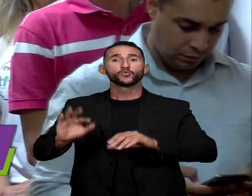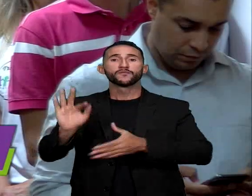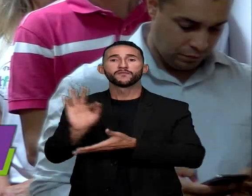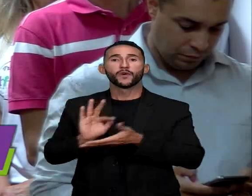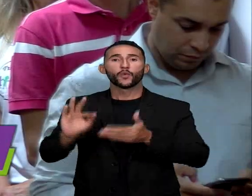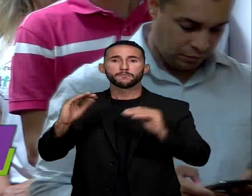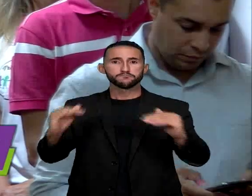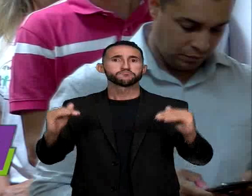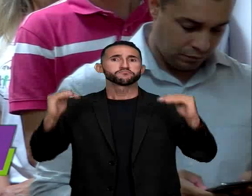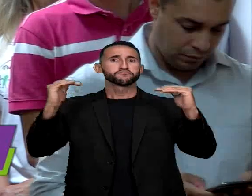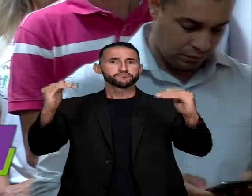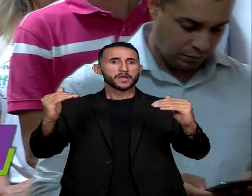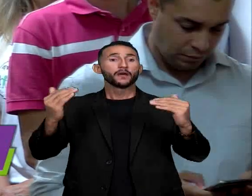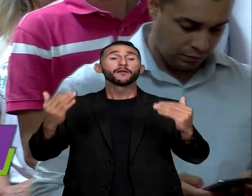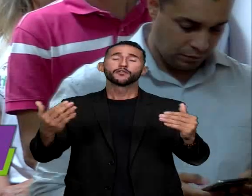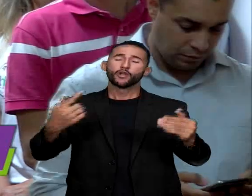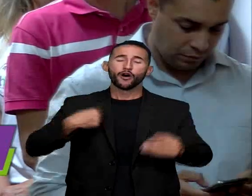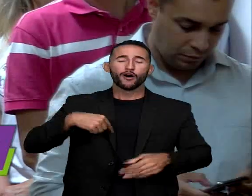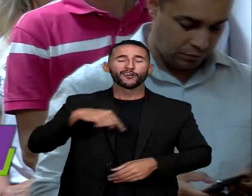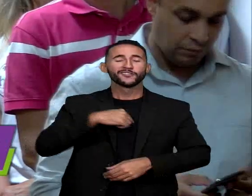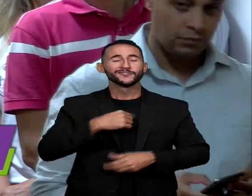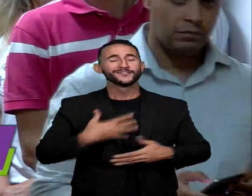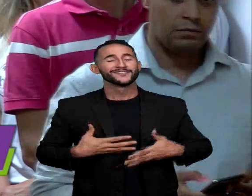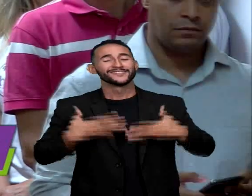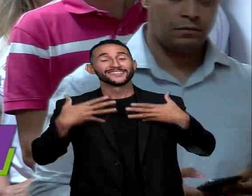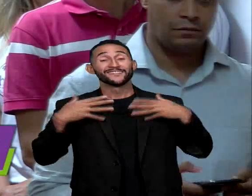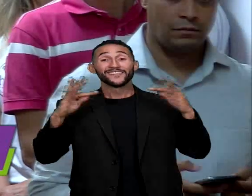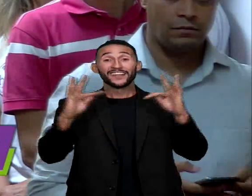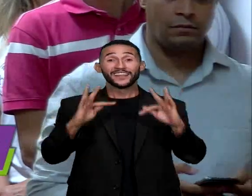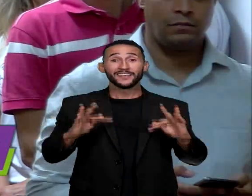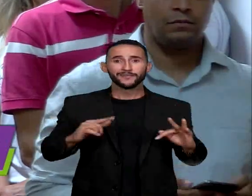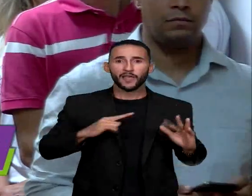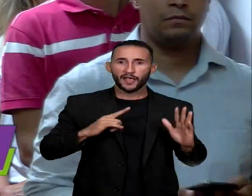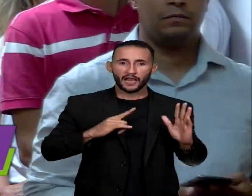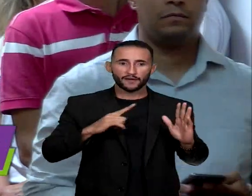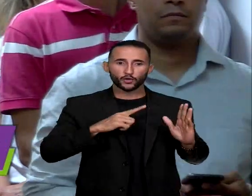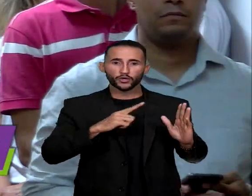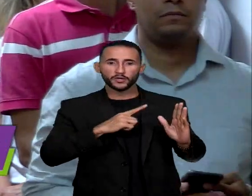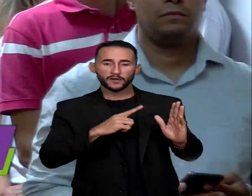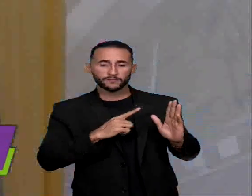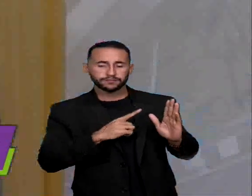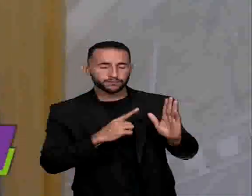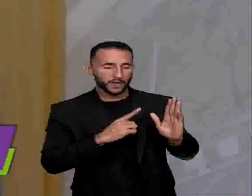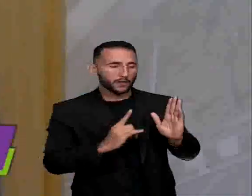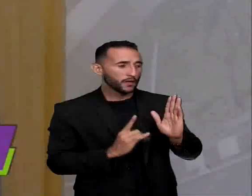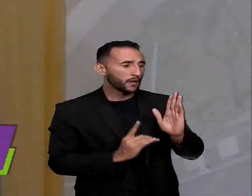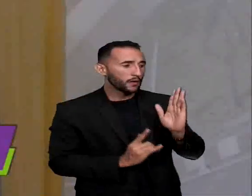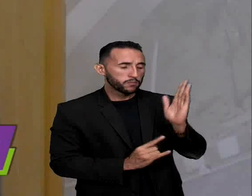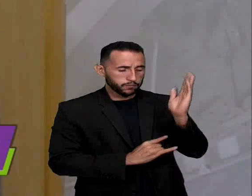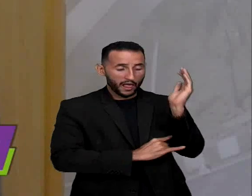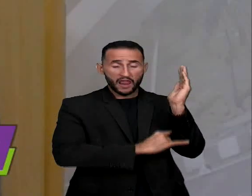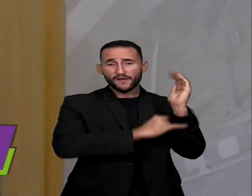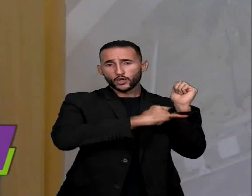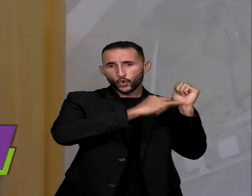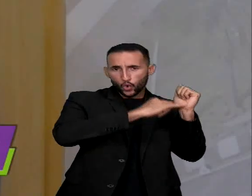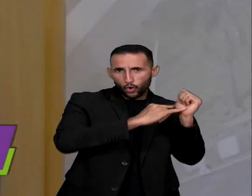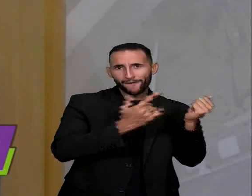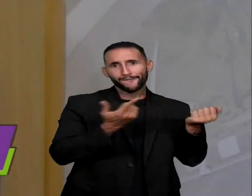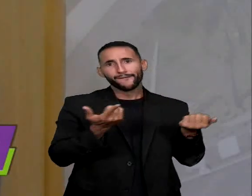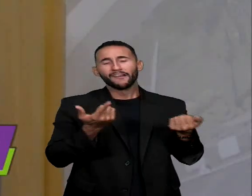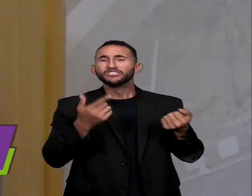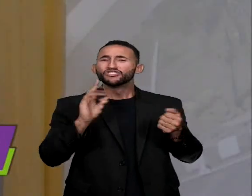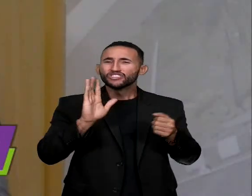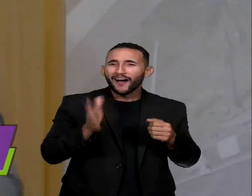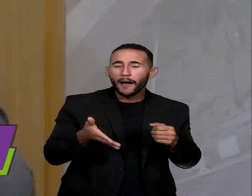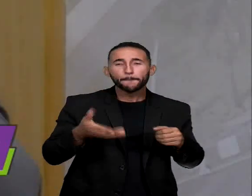então a gente tá muito contente tem elevador tem uma mega infraestrutura né a gente consolidou isso H já algum